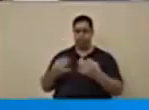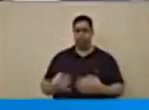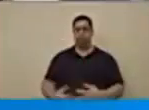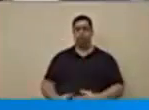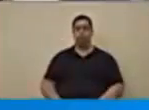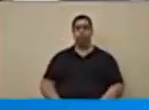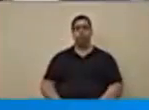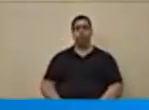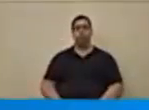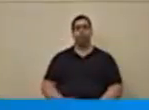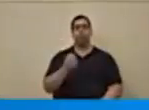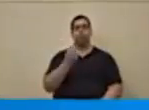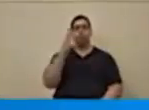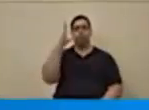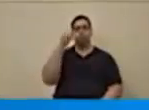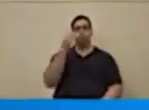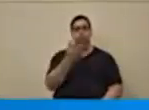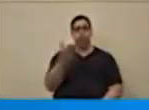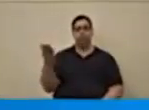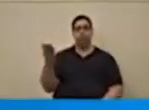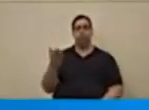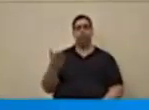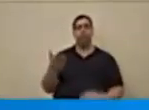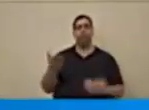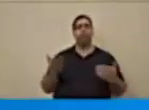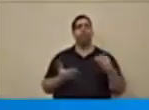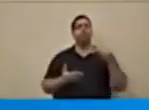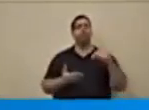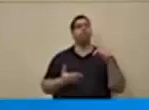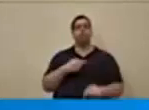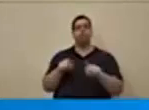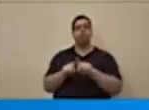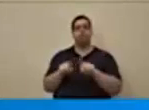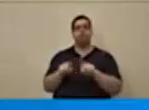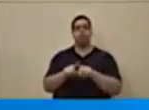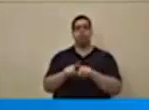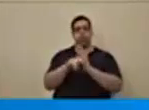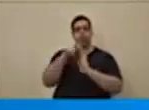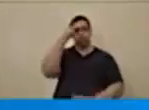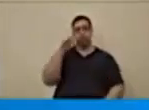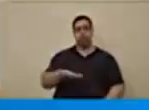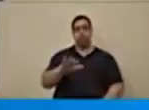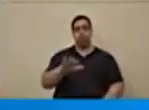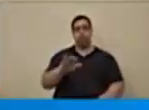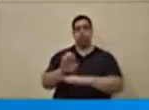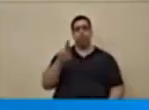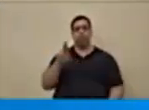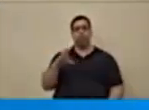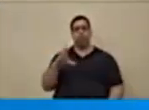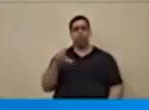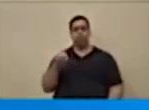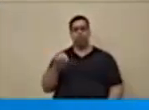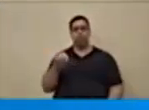Boa noite a todos desta casa e dos nossos companheiros da Jardim Esperança. Eu venho aqui hoje